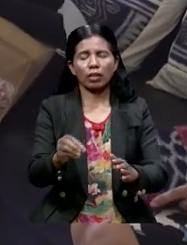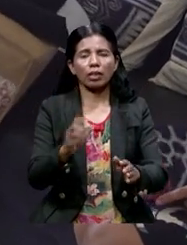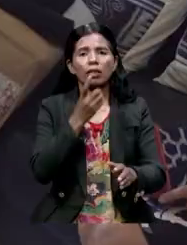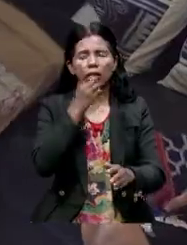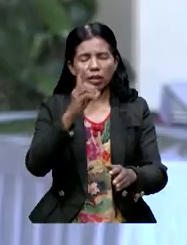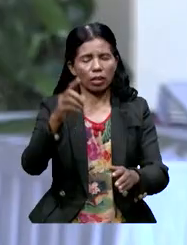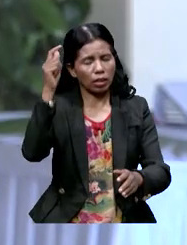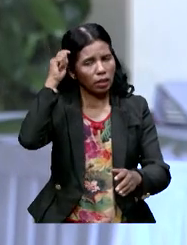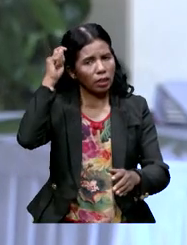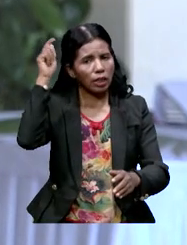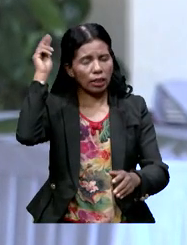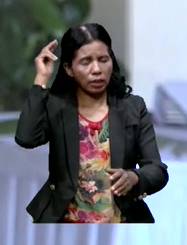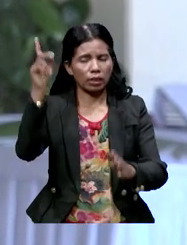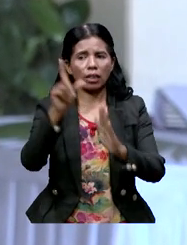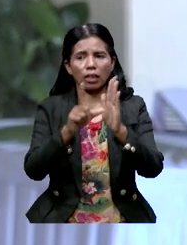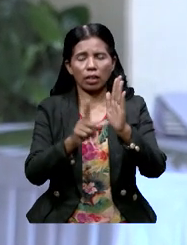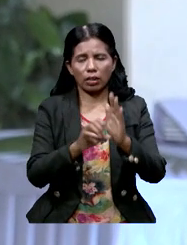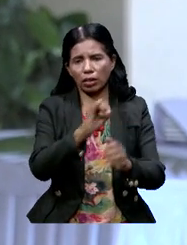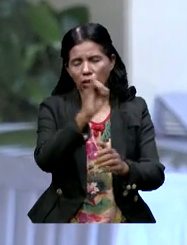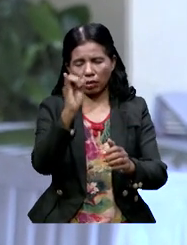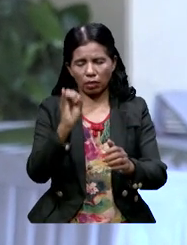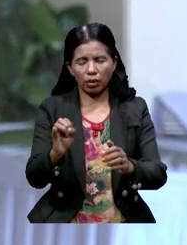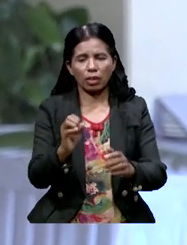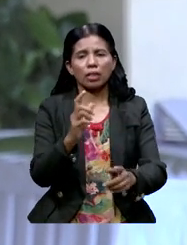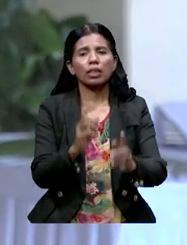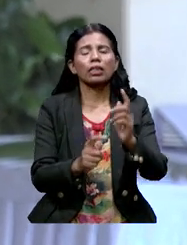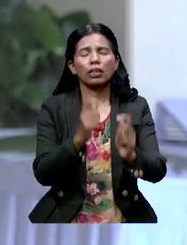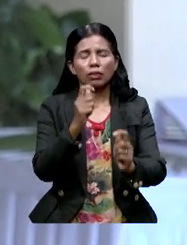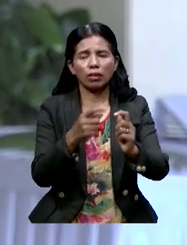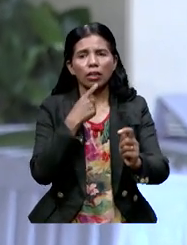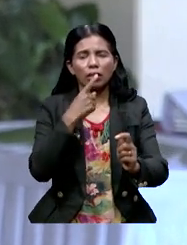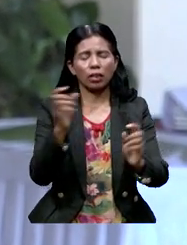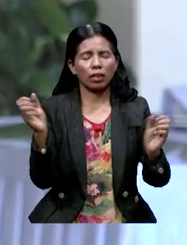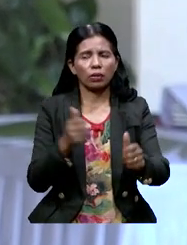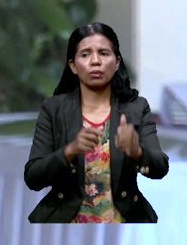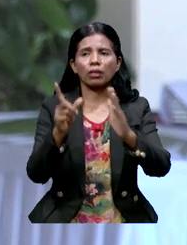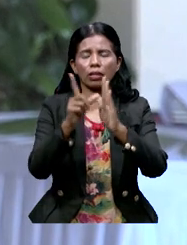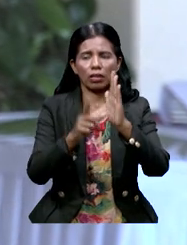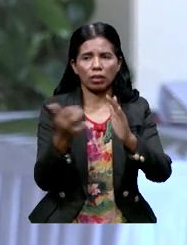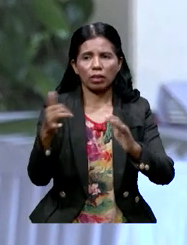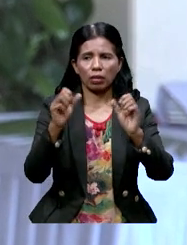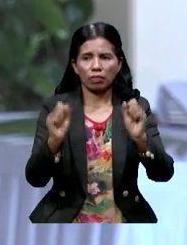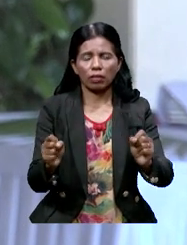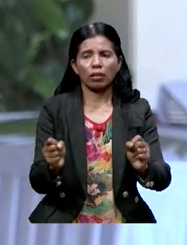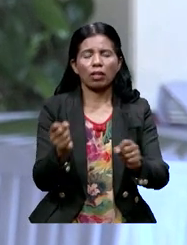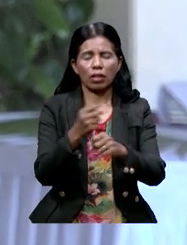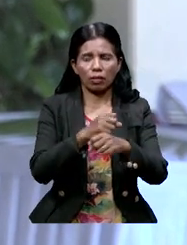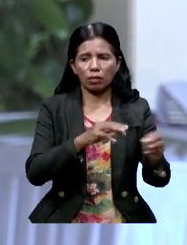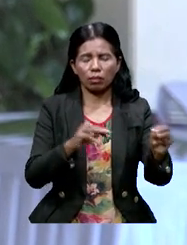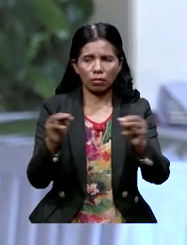ne, onde identifica artigo sira neve, ma Tribunal Recurso considera inconstitucional, onde ne sira belhalo fali